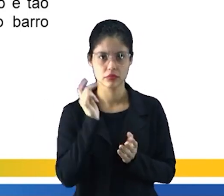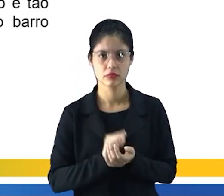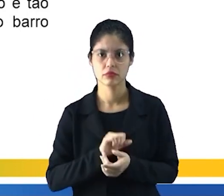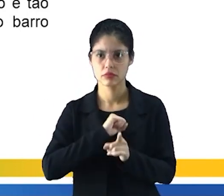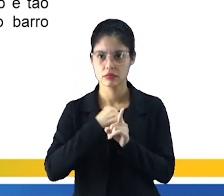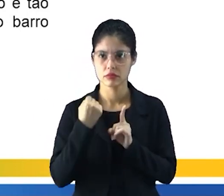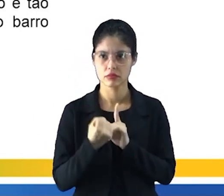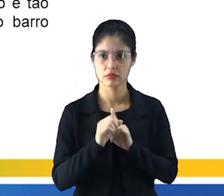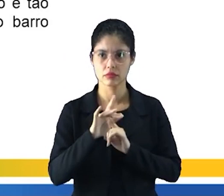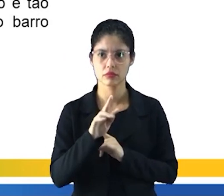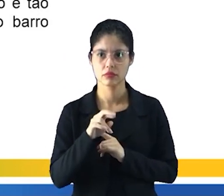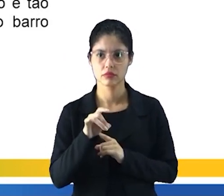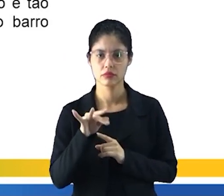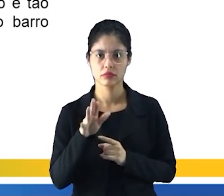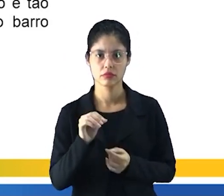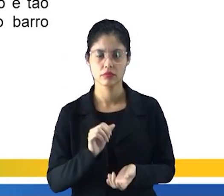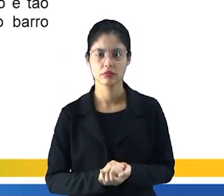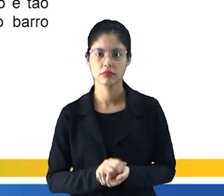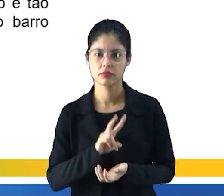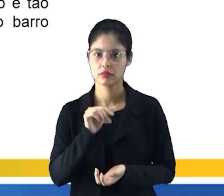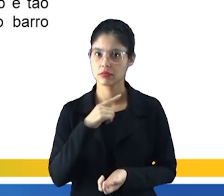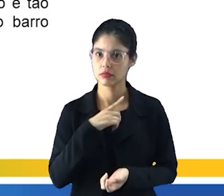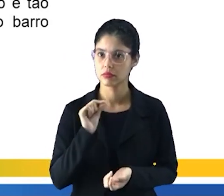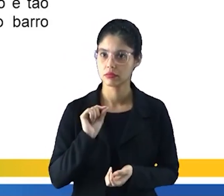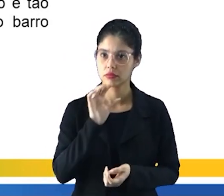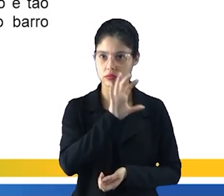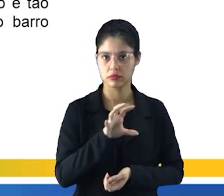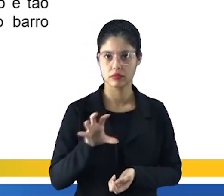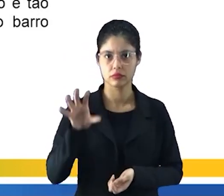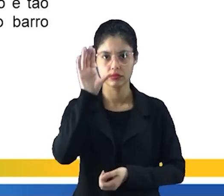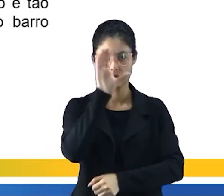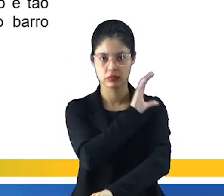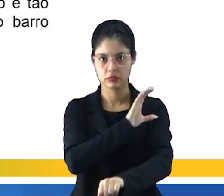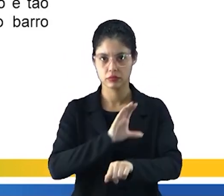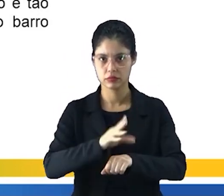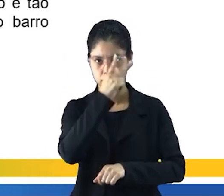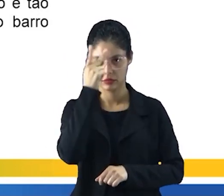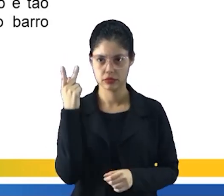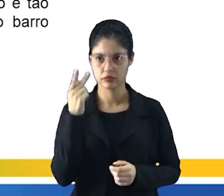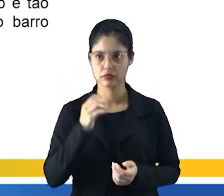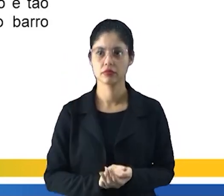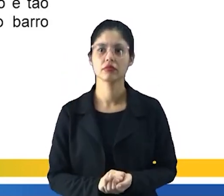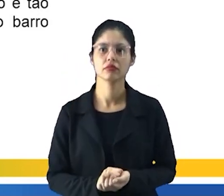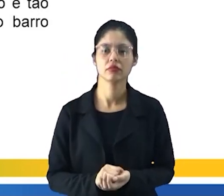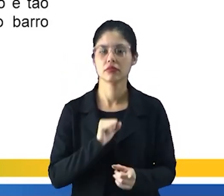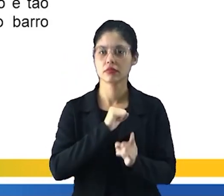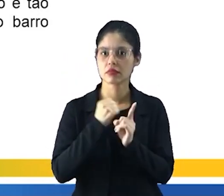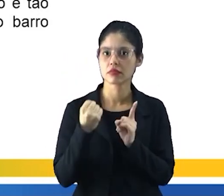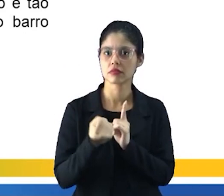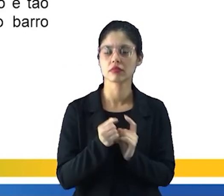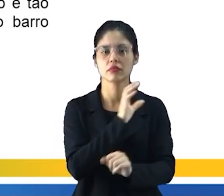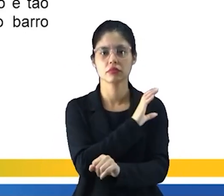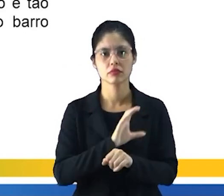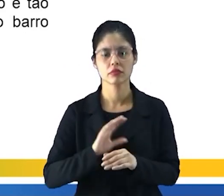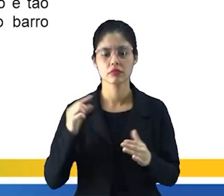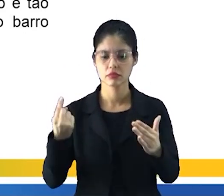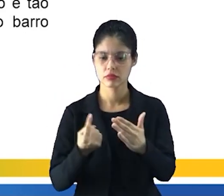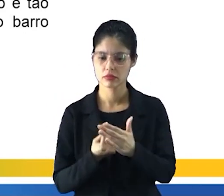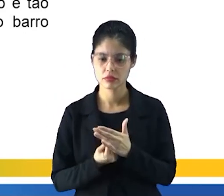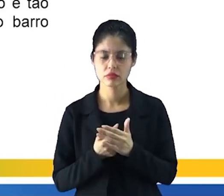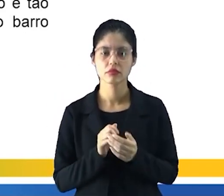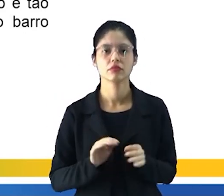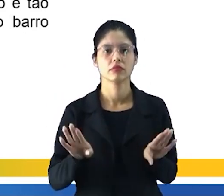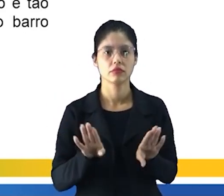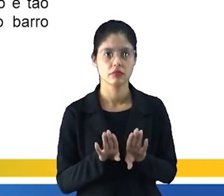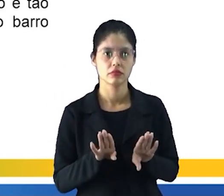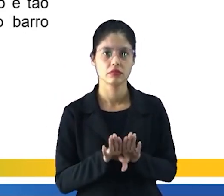fatores sociocognitivos. Então vai depender da região ali, da cultura daquela pessoa, social, cultural que ela está inserida